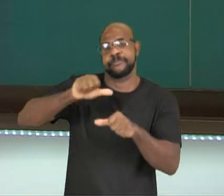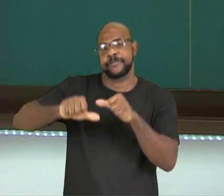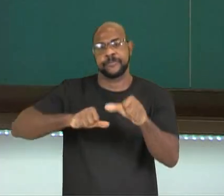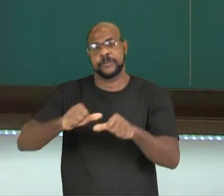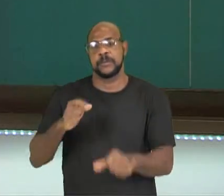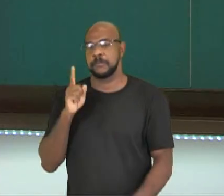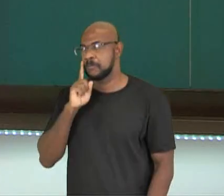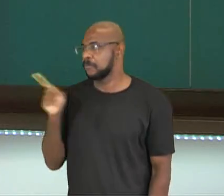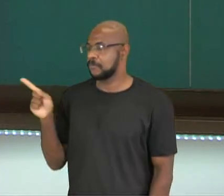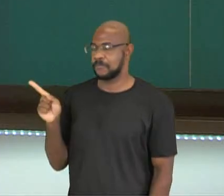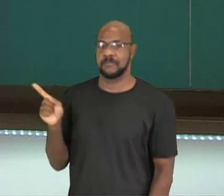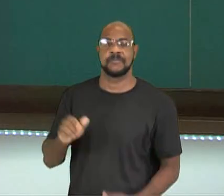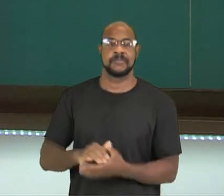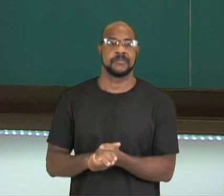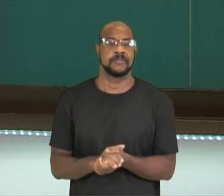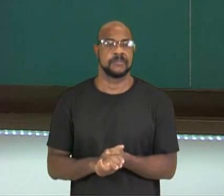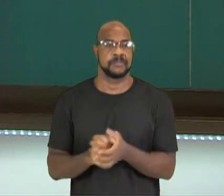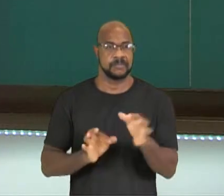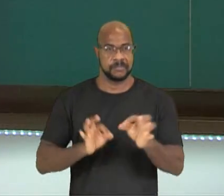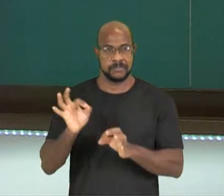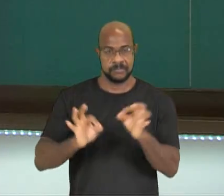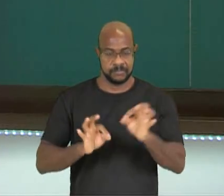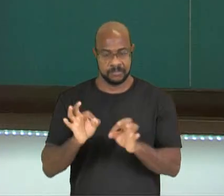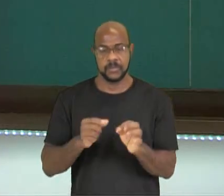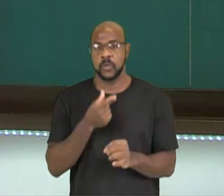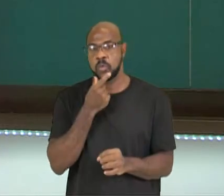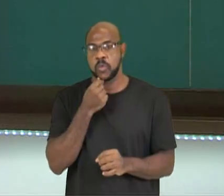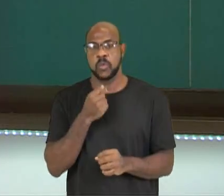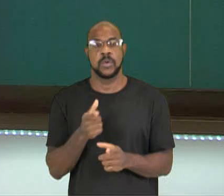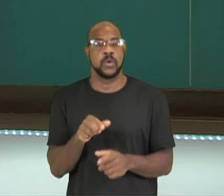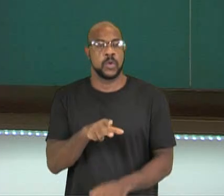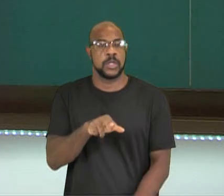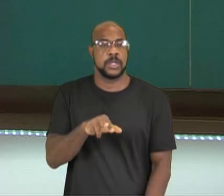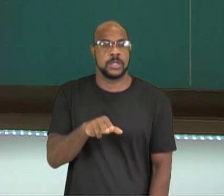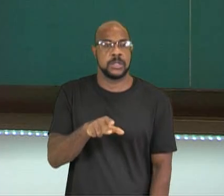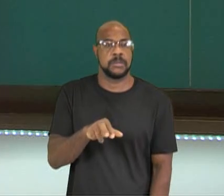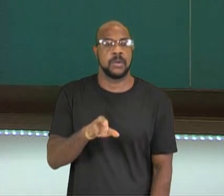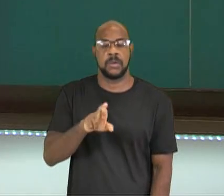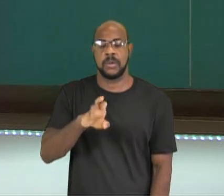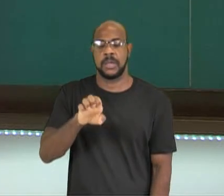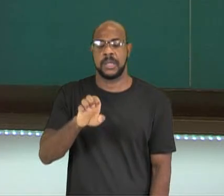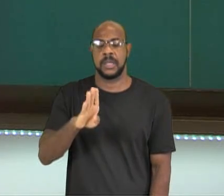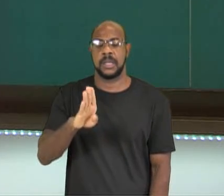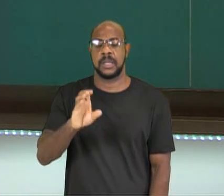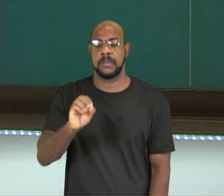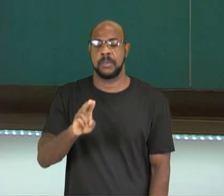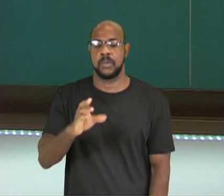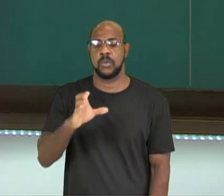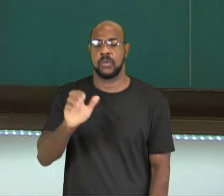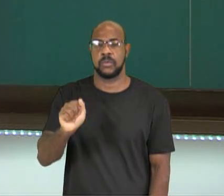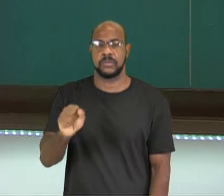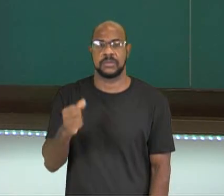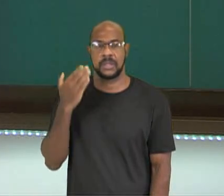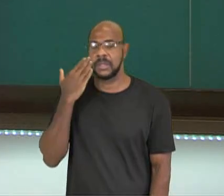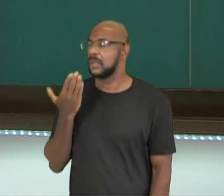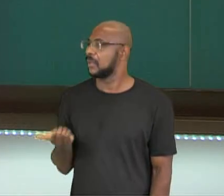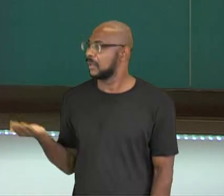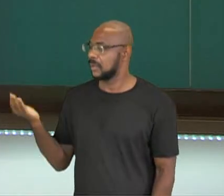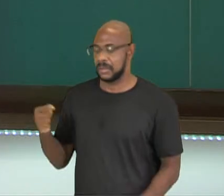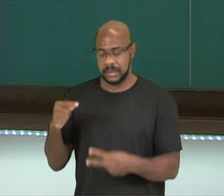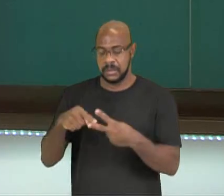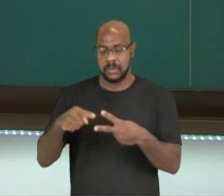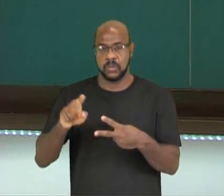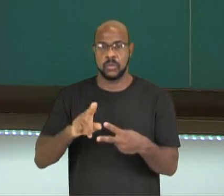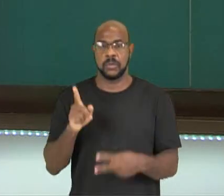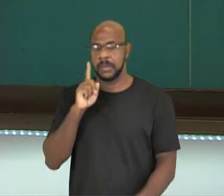certo? É, foi projetada ali pelos irmãos Rebouças, né, a título de conhecimento para vocês, chamados de André e Antônio